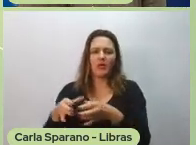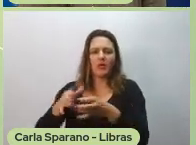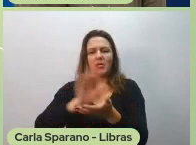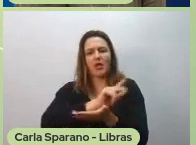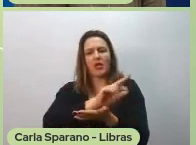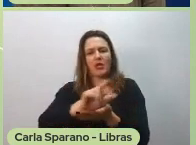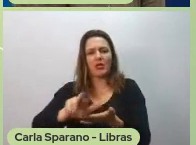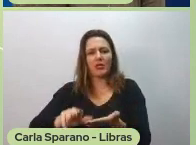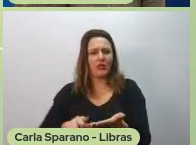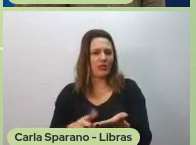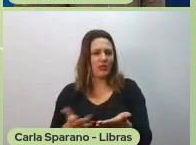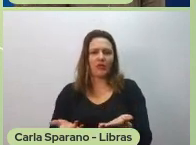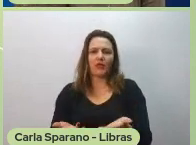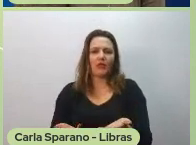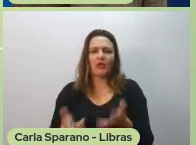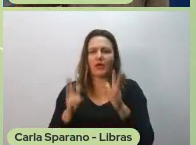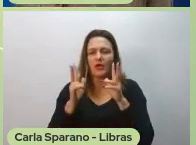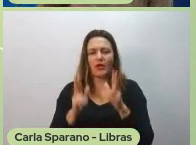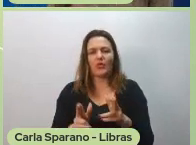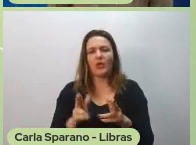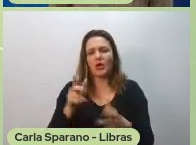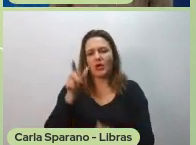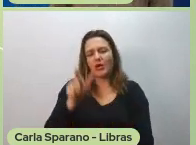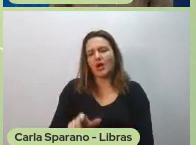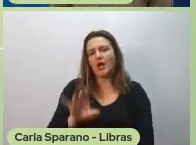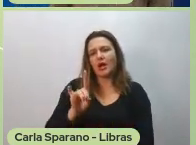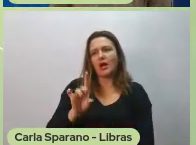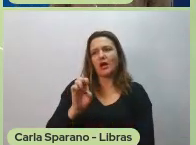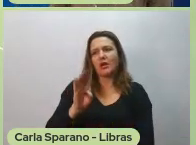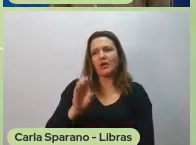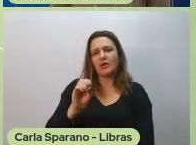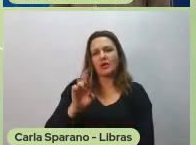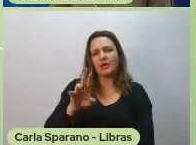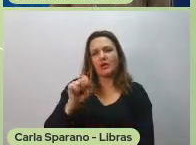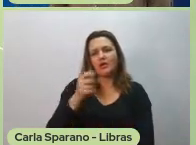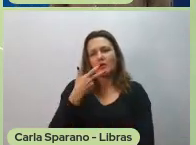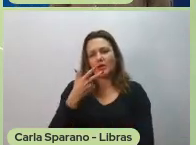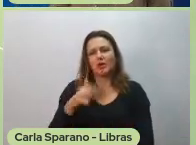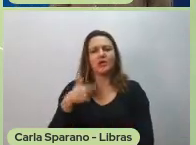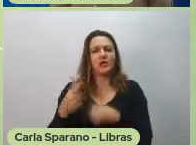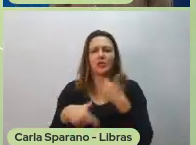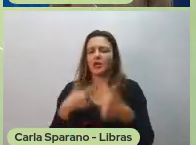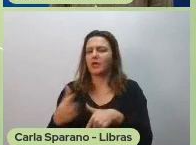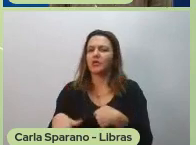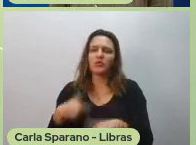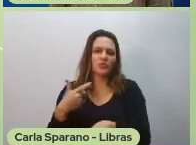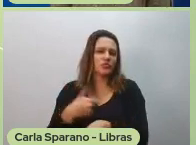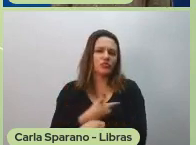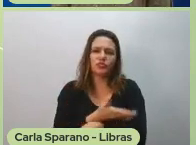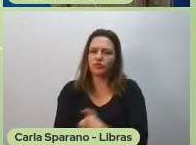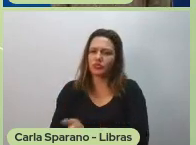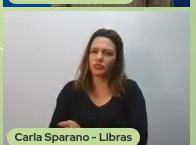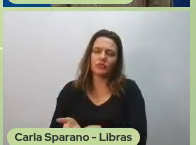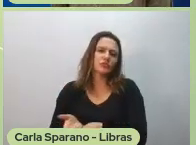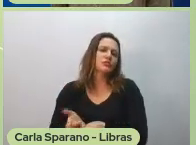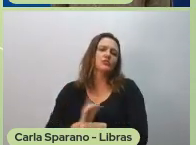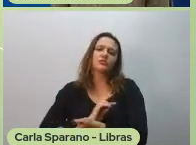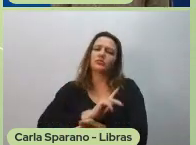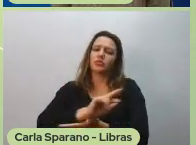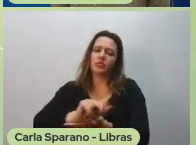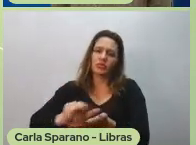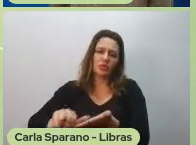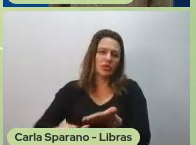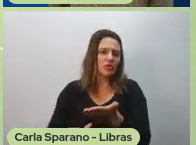está, como a Débora falou, trabalhando jornadas, literalmente, começando a trabalhar em jornadas. Então,